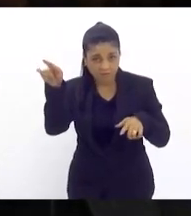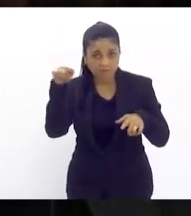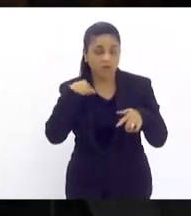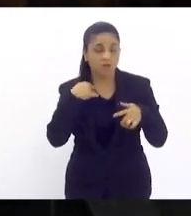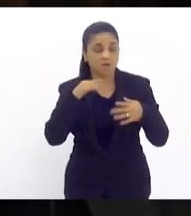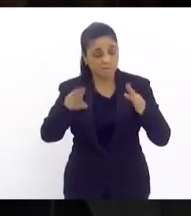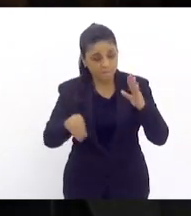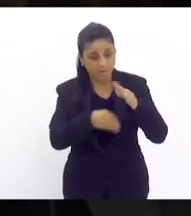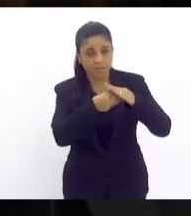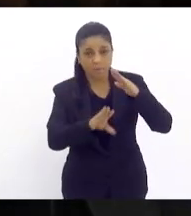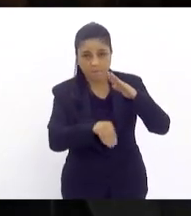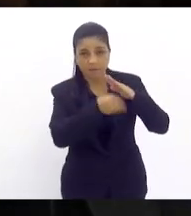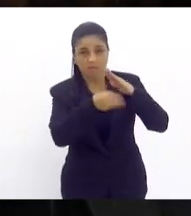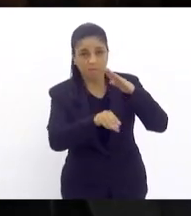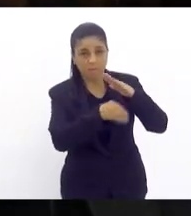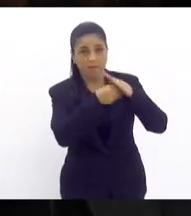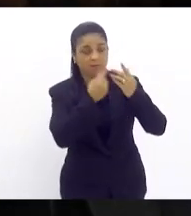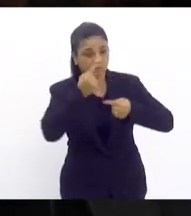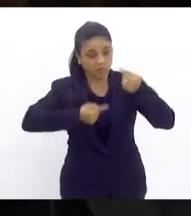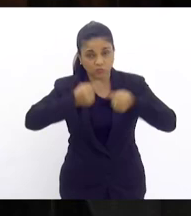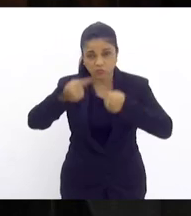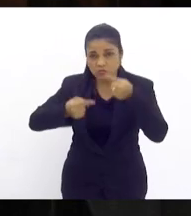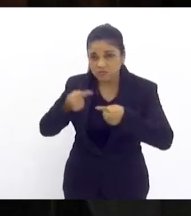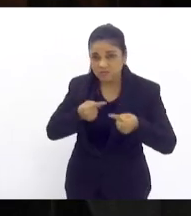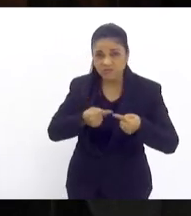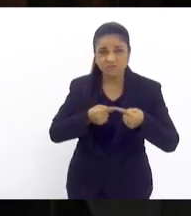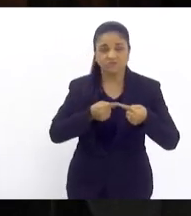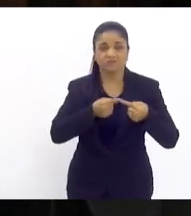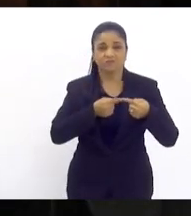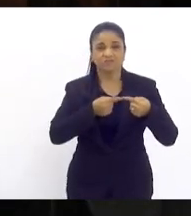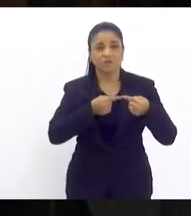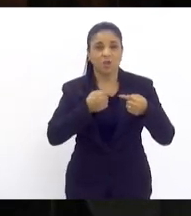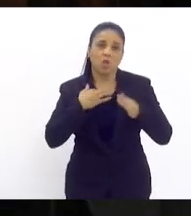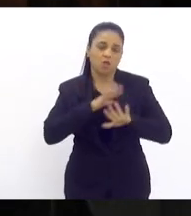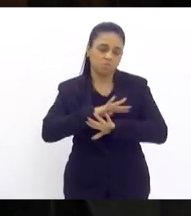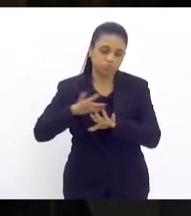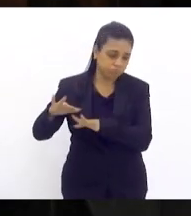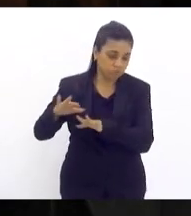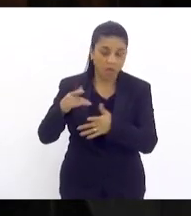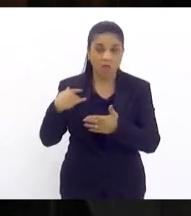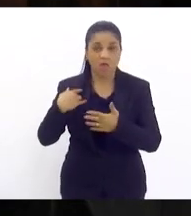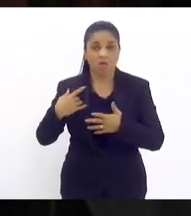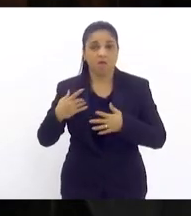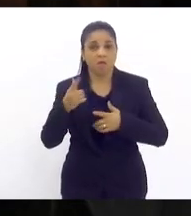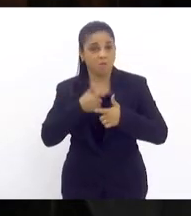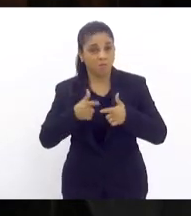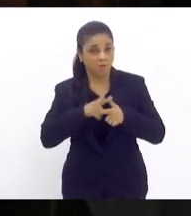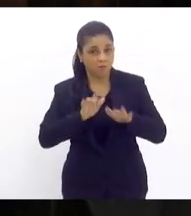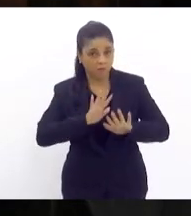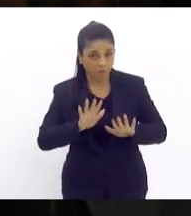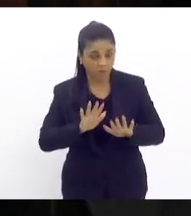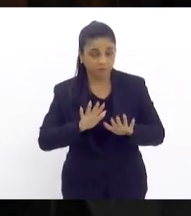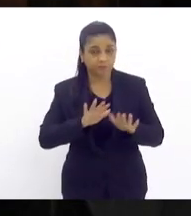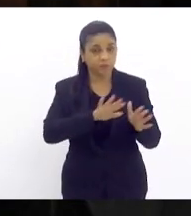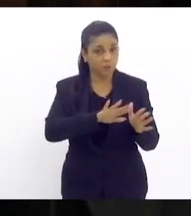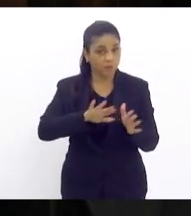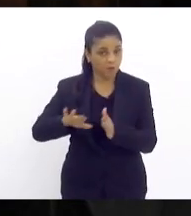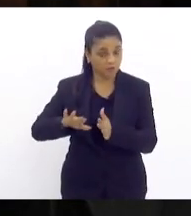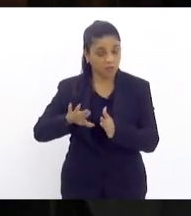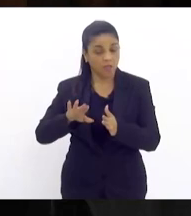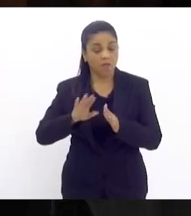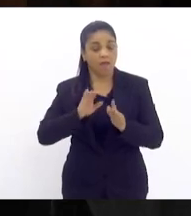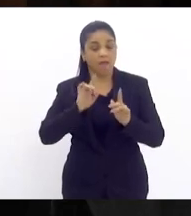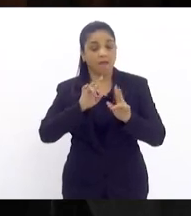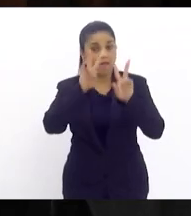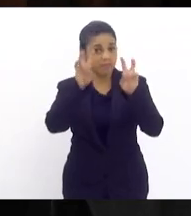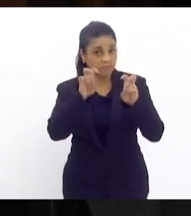emendas mas a discussão não é nem essa não quero me ater essa discussão essa polêmica o fato é que as emendas